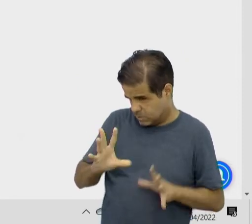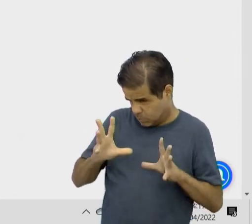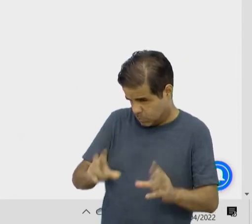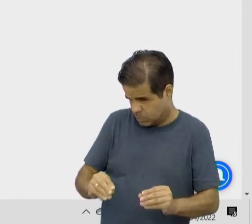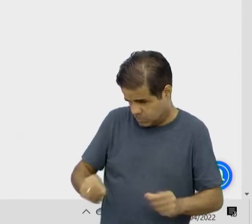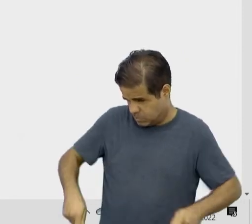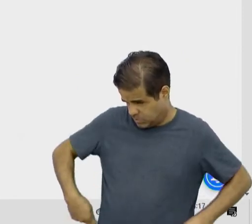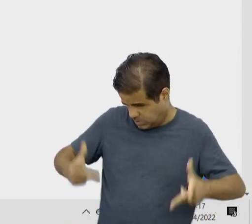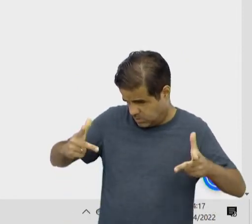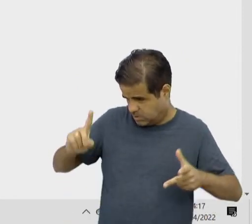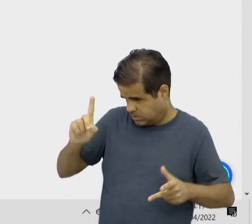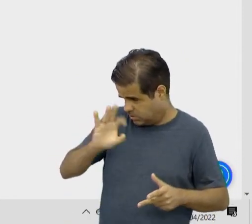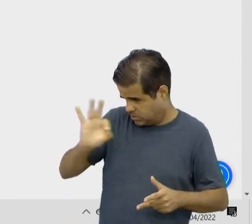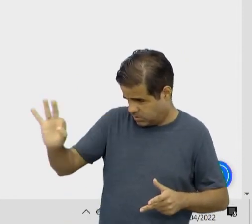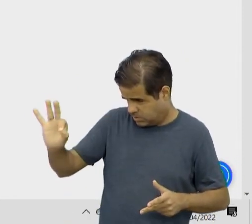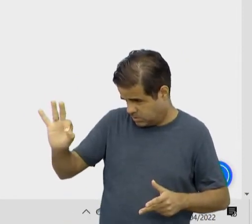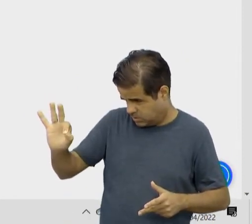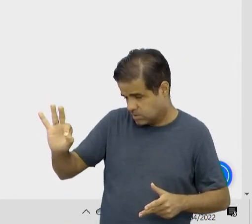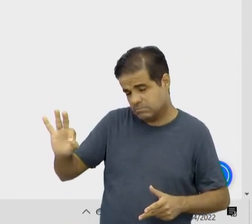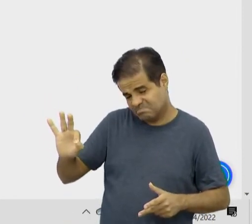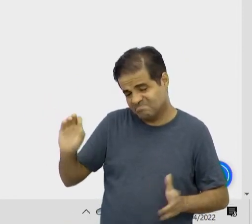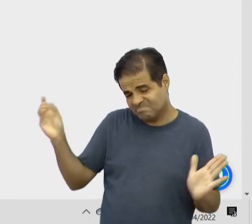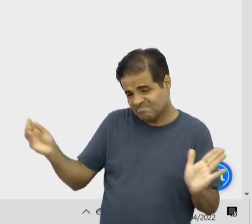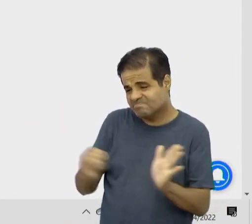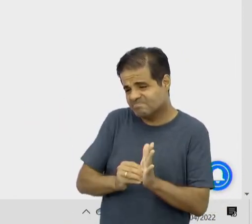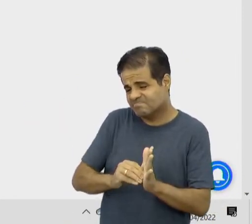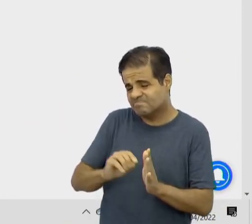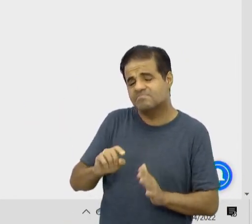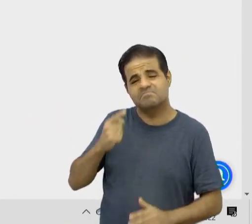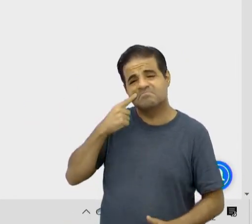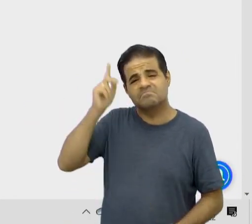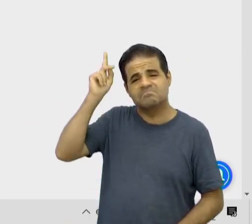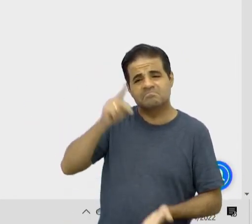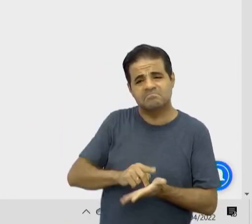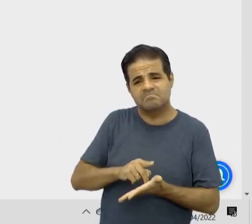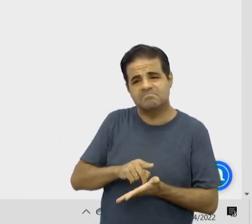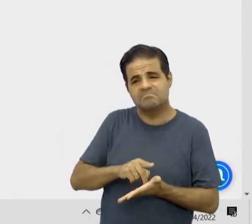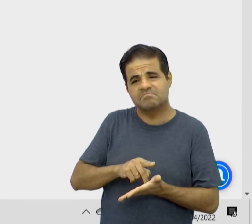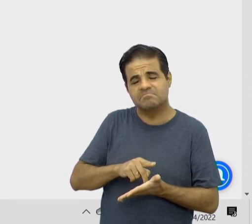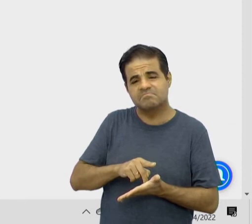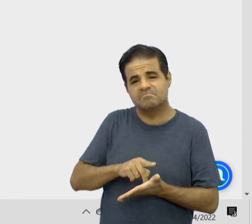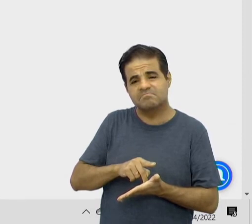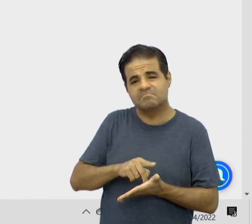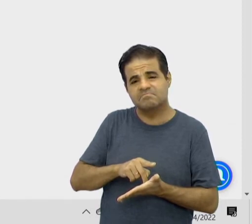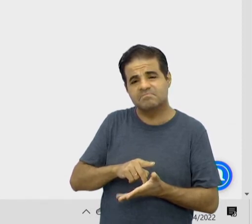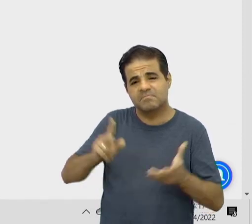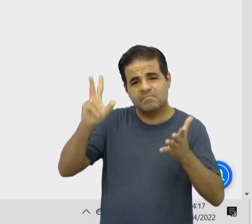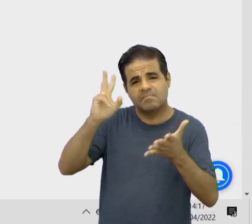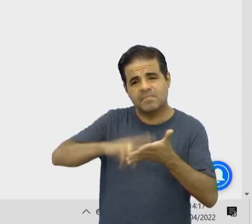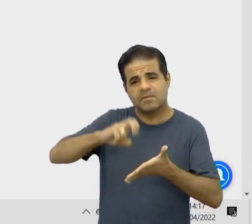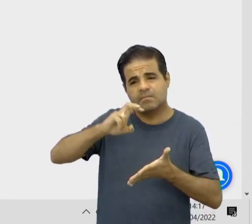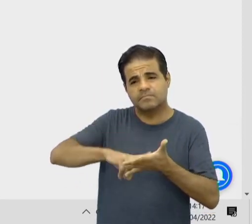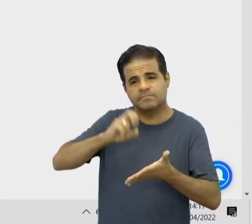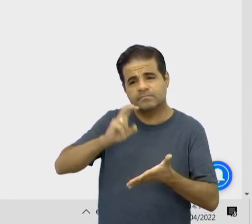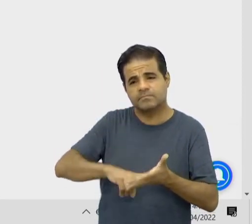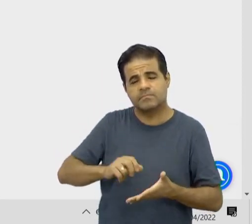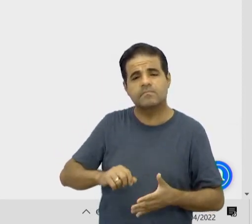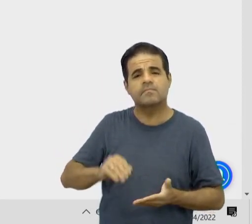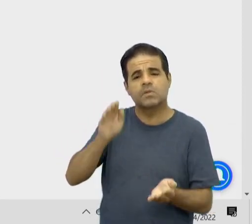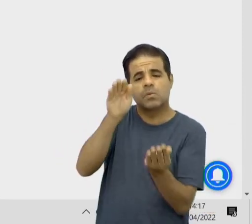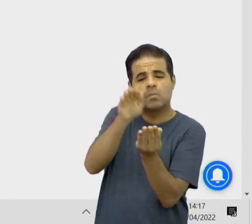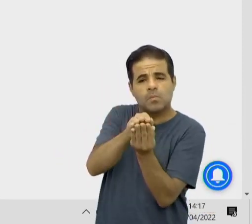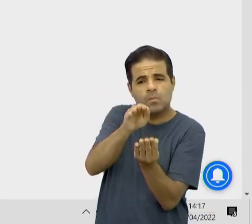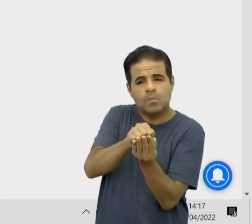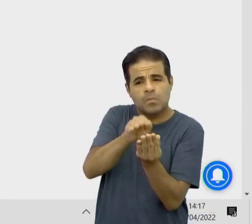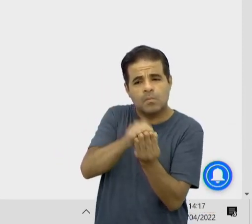Vamos colocar 100. 100 acho que está dentro da nossa realidade. Dentro da nossa realidade. A taxa de juros da poupança, ela é